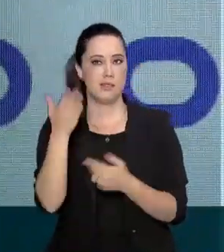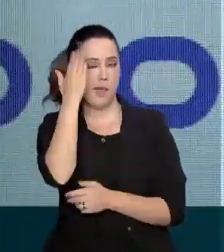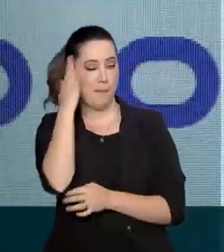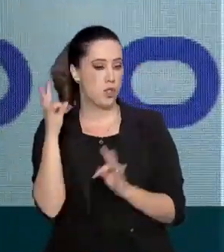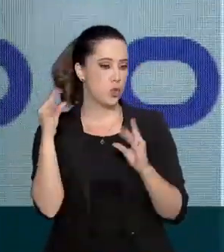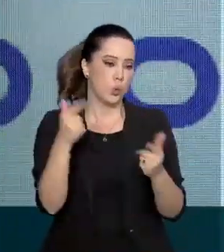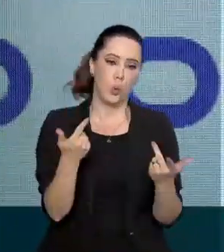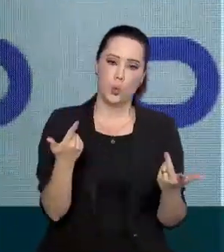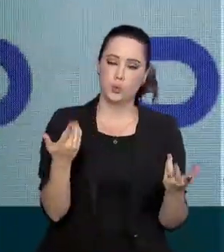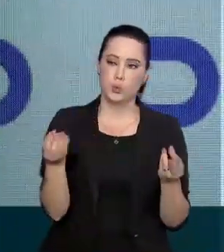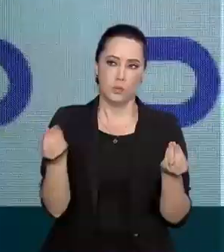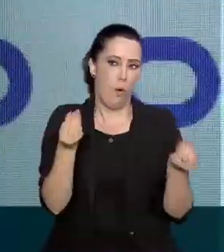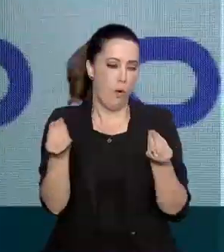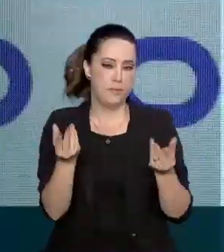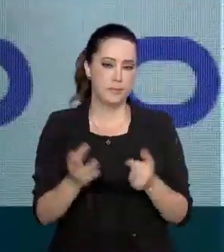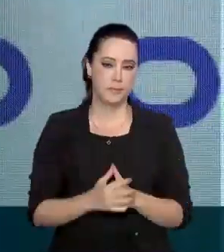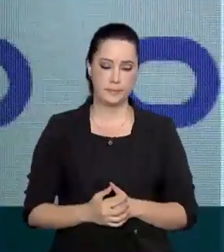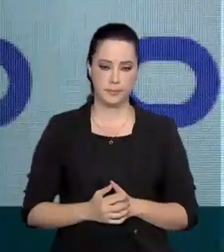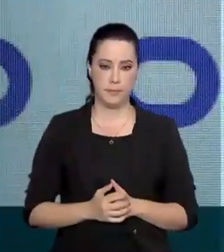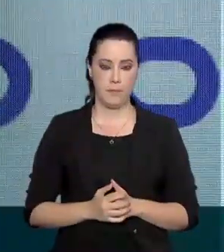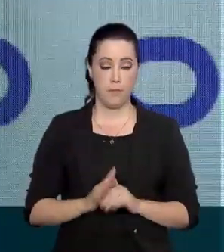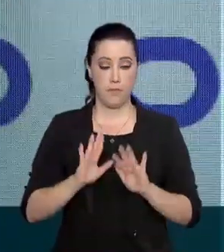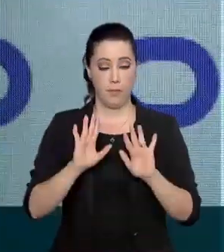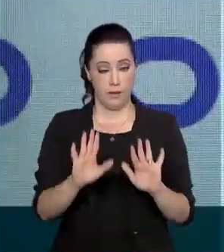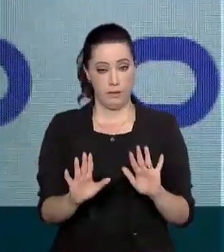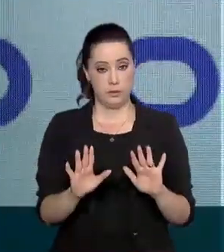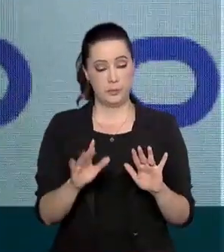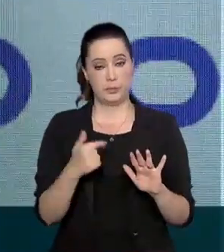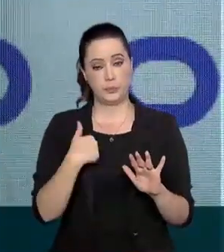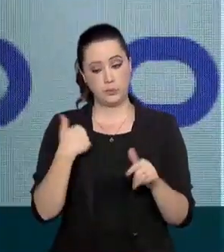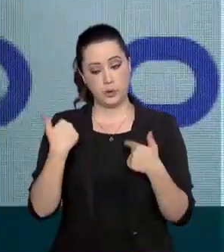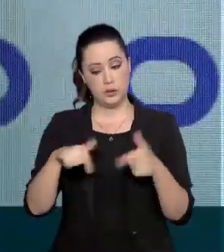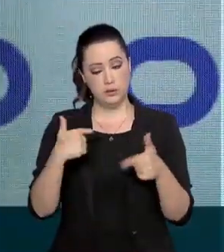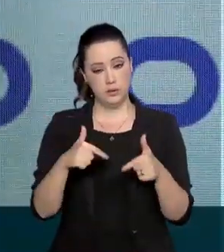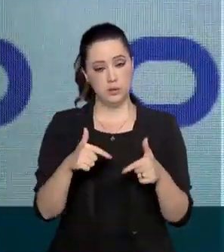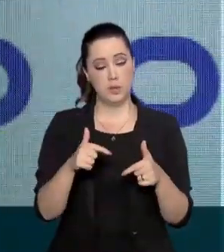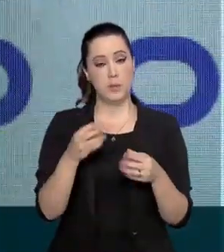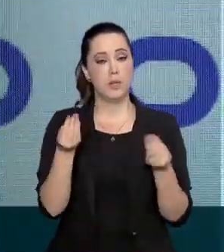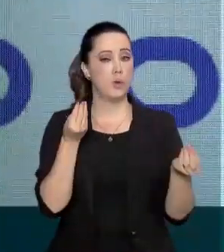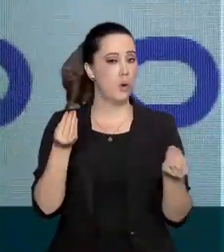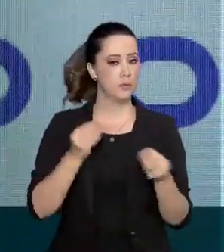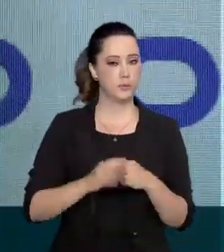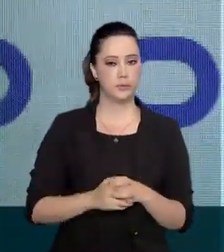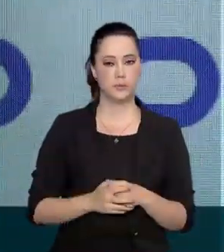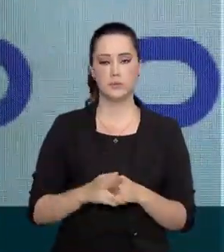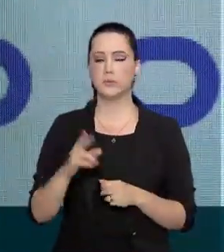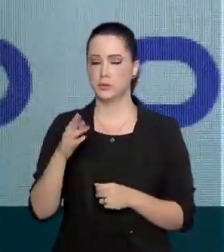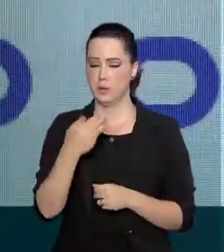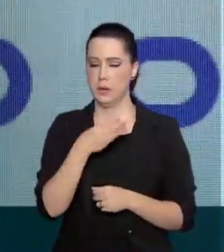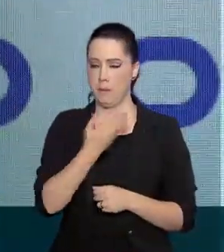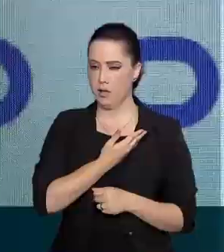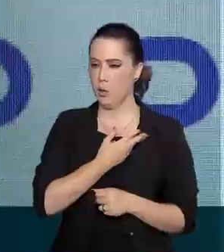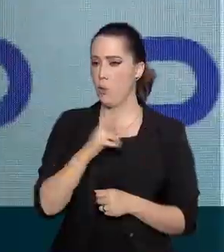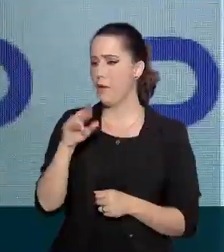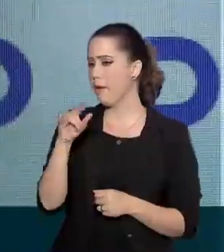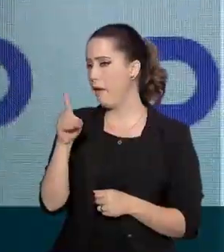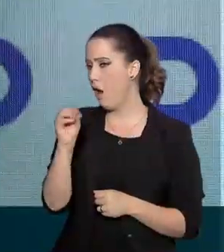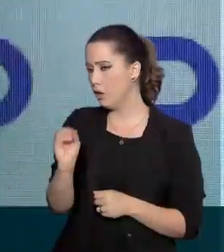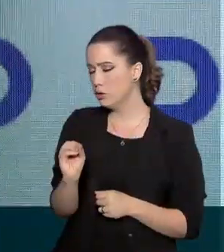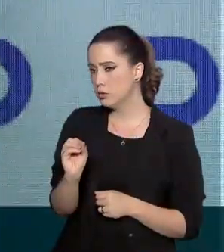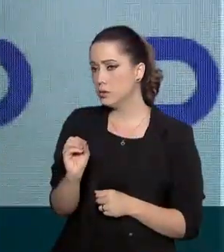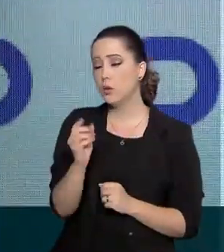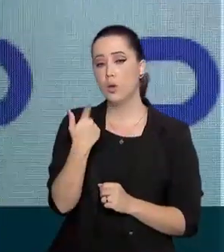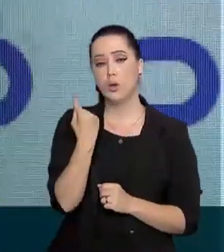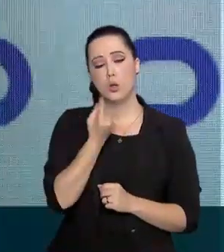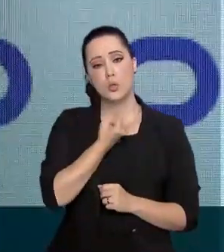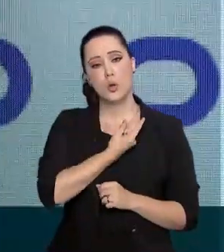tudo. E o que eu fiz, prezado Ricardo Salles, e você sabe disso, quando